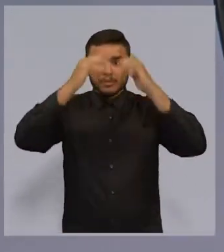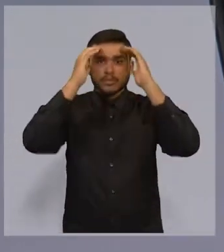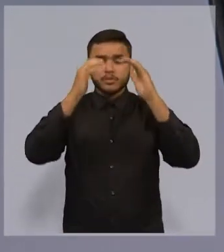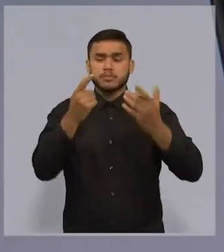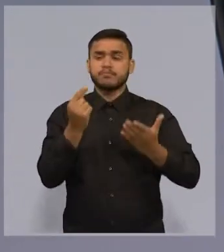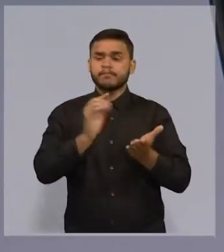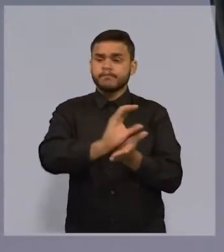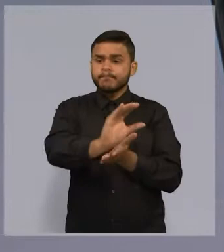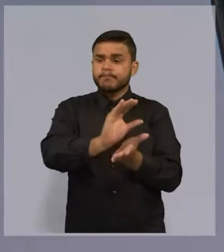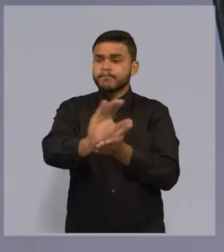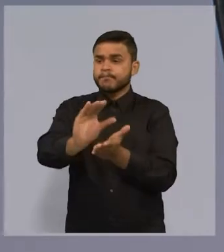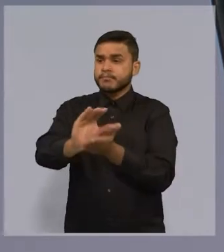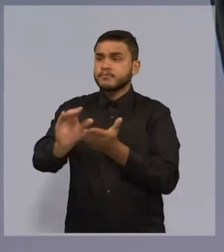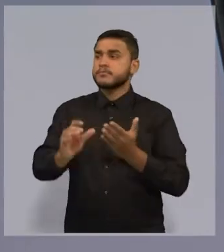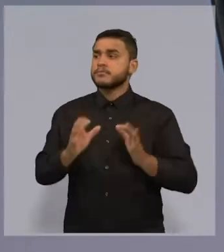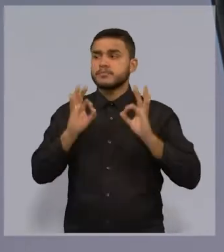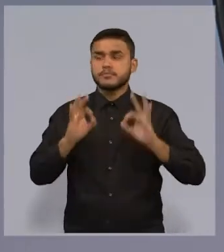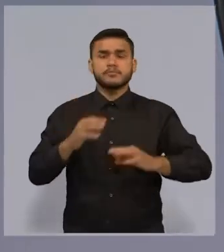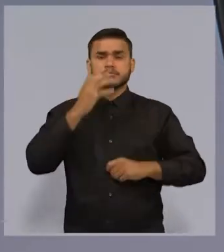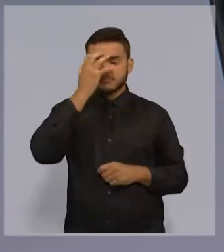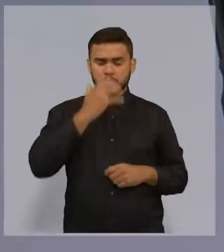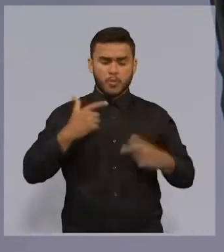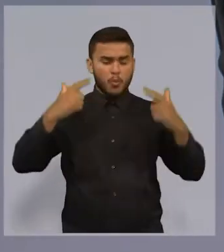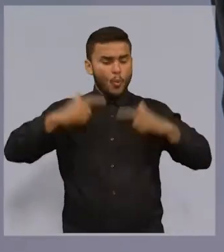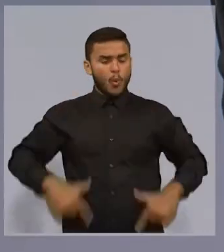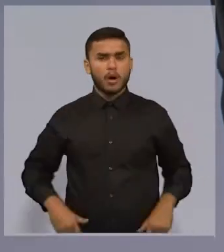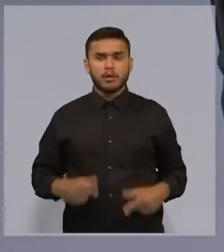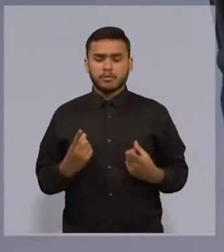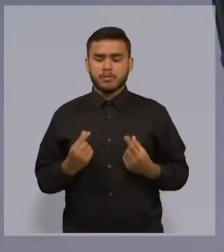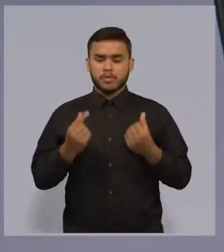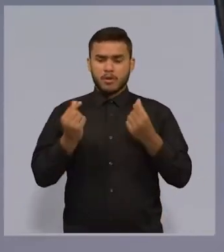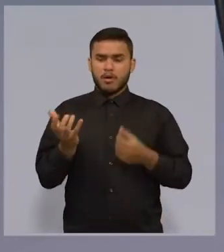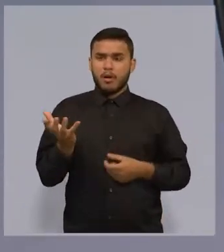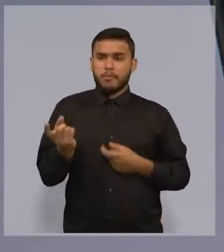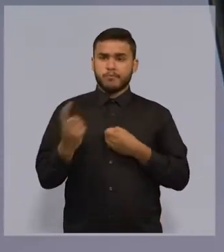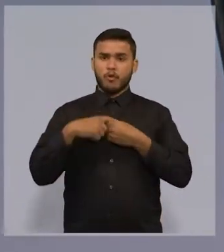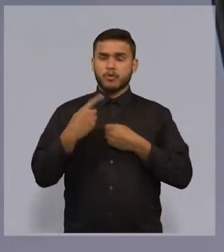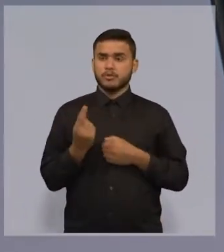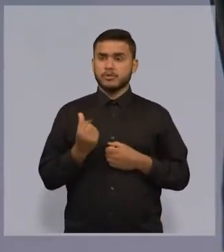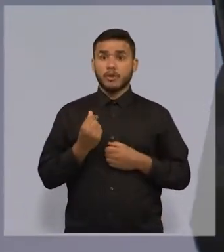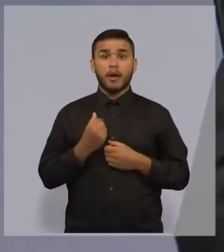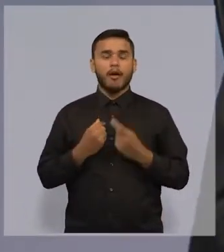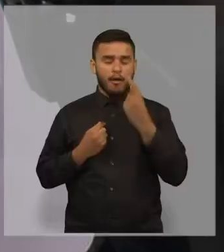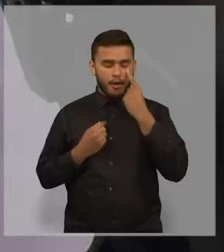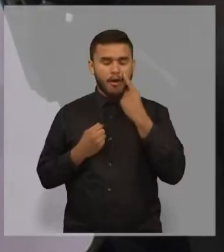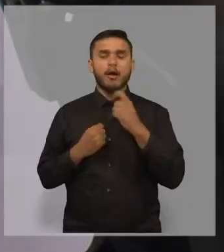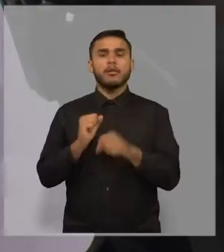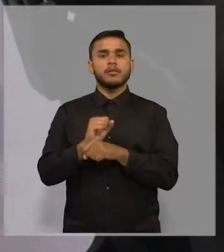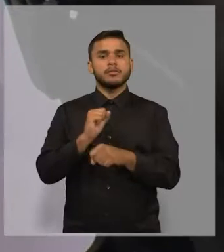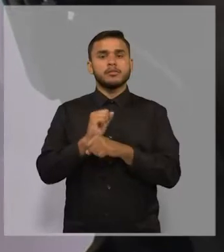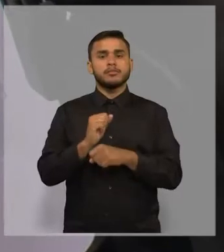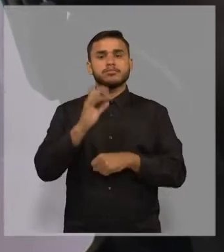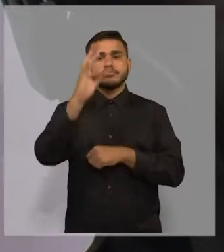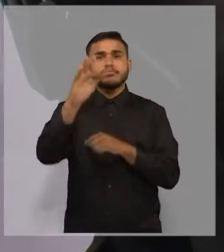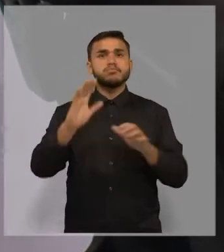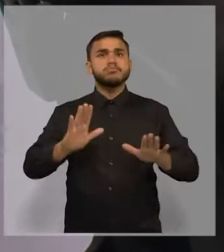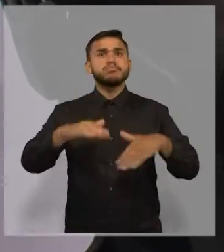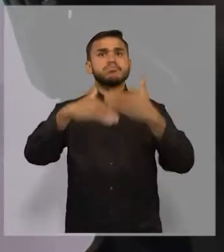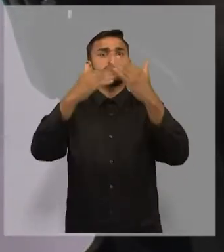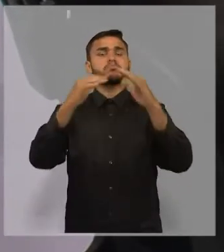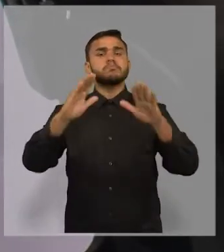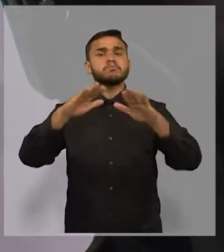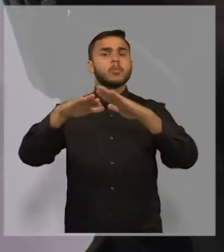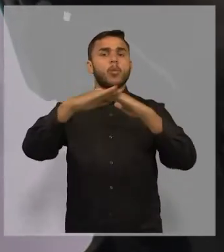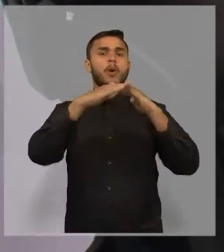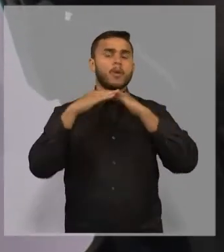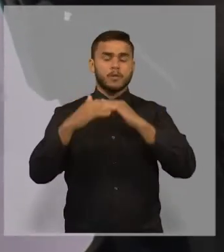que ter o compromisso de respeitar a boa aplicação do dinheiro público, atuar com impessoalidade. Só com essa nova mentalidade nós vamos